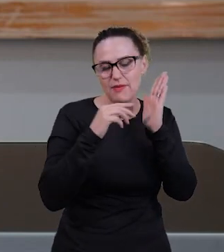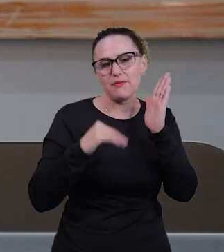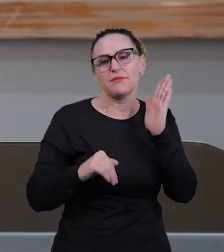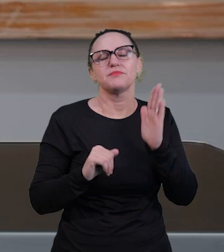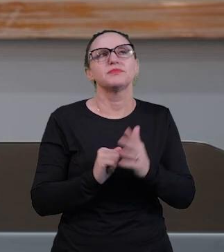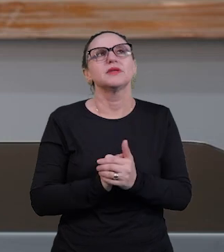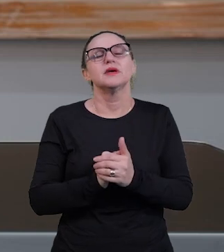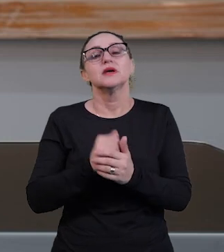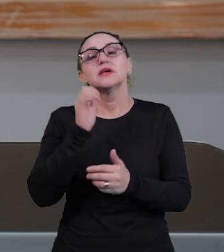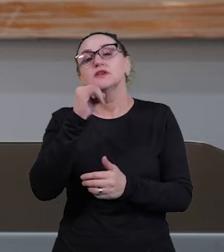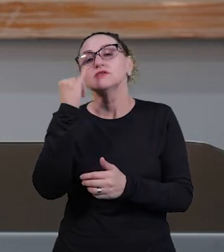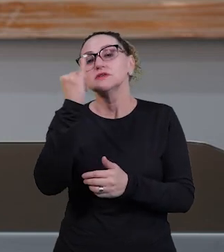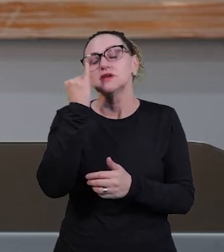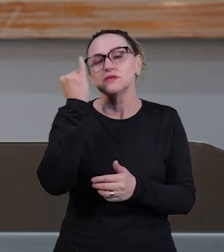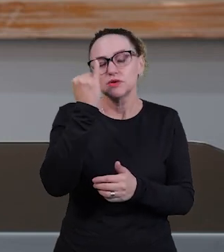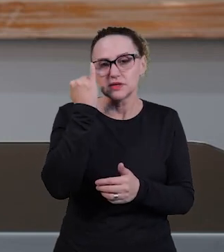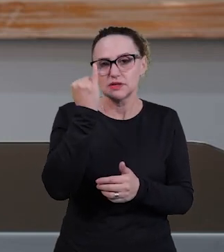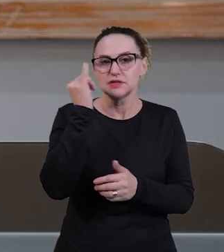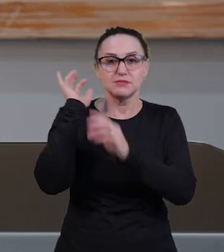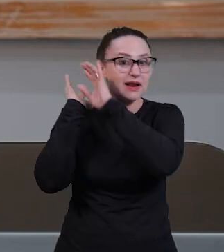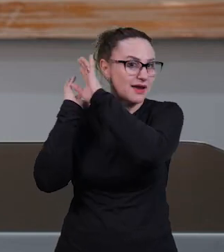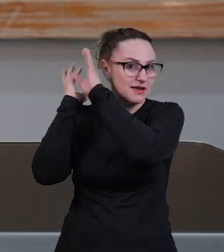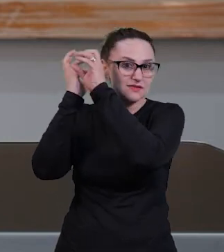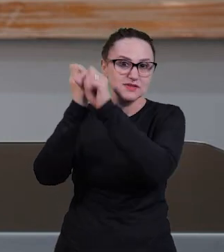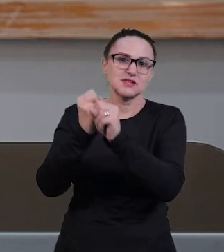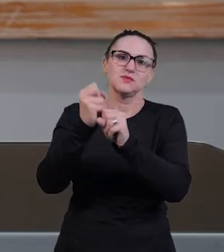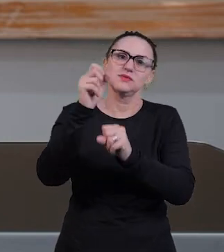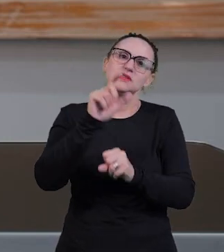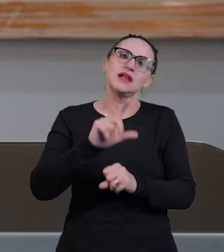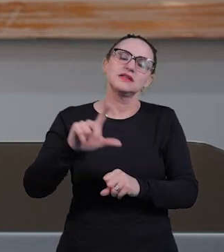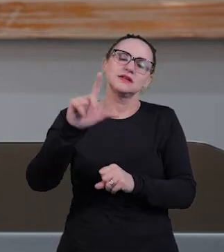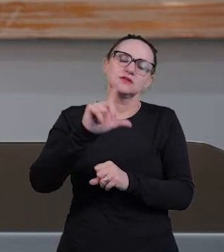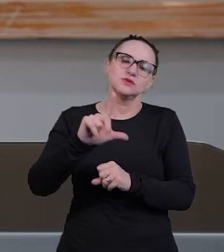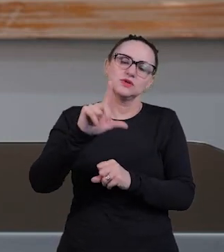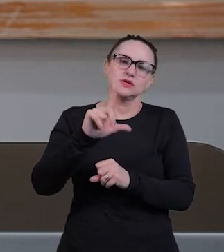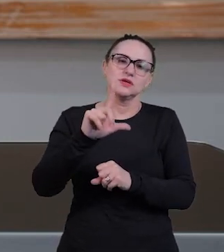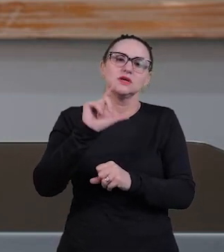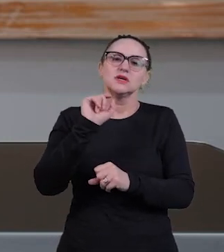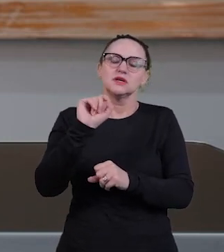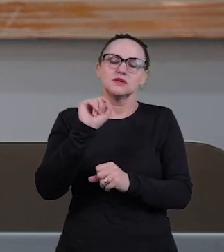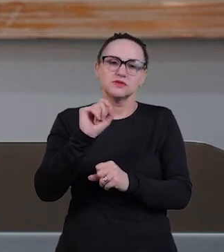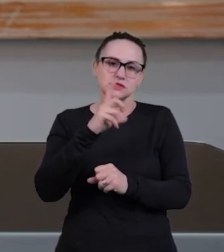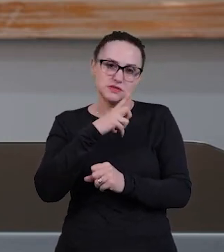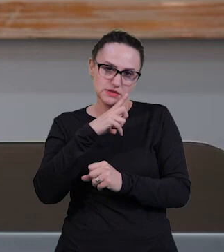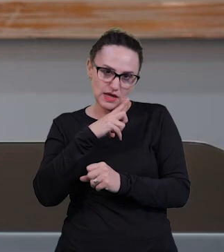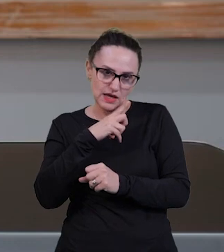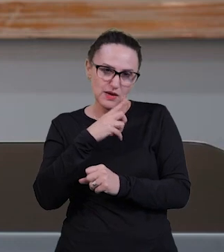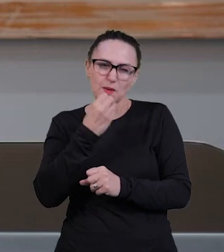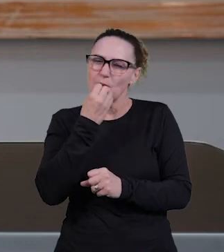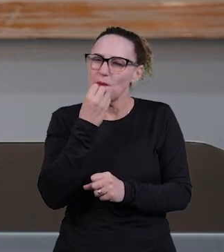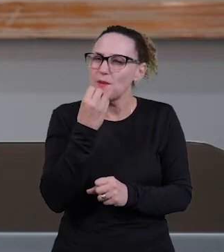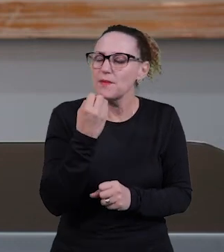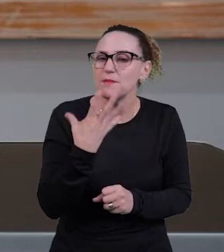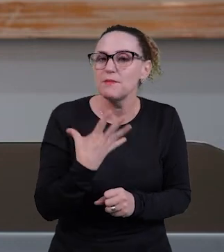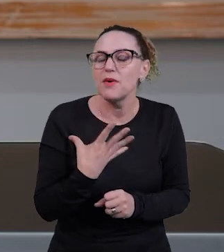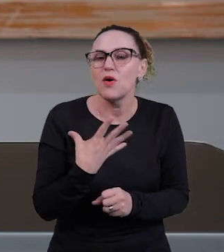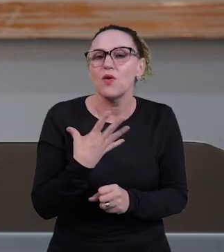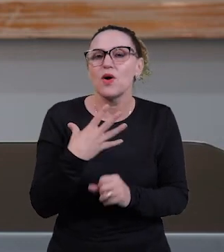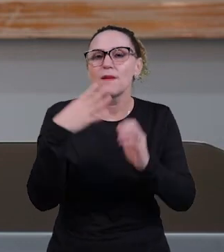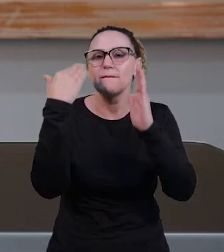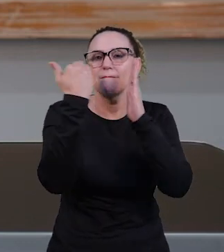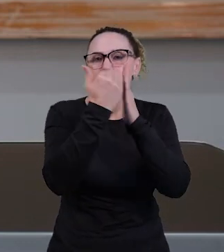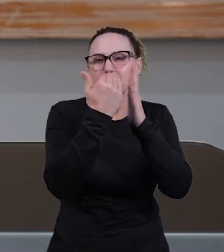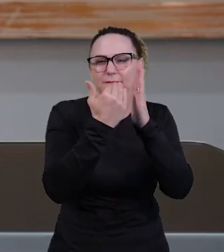da revisão de literatura, como eu falei, e também para que vocês possam ter aí uma boa